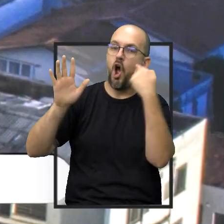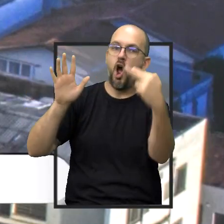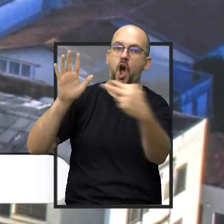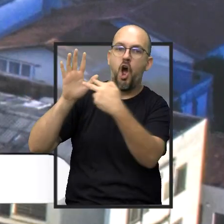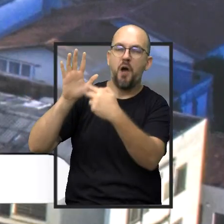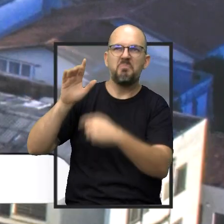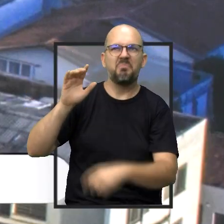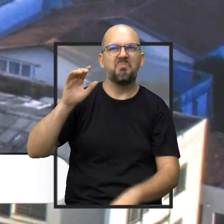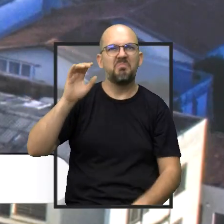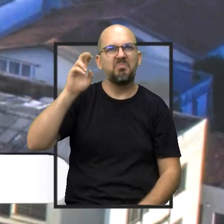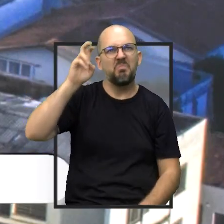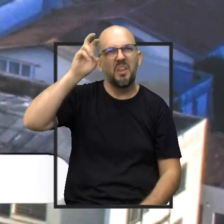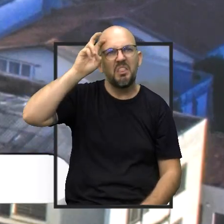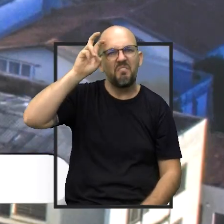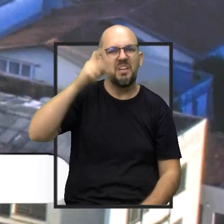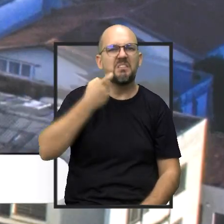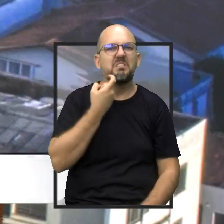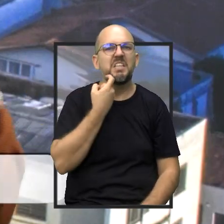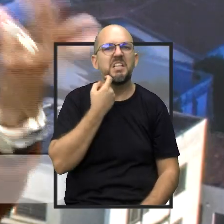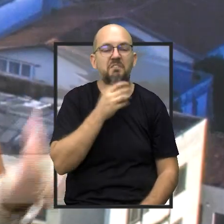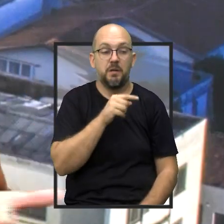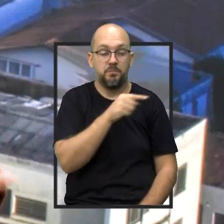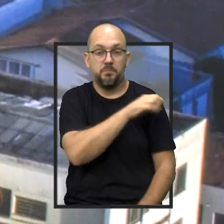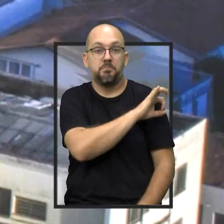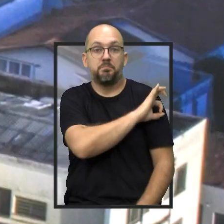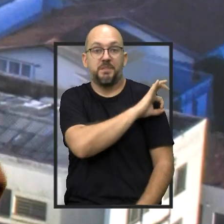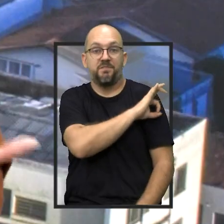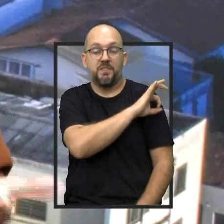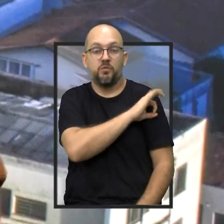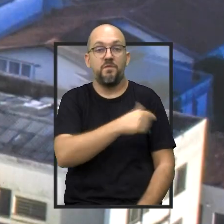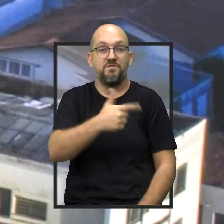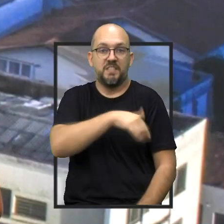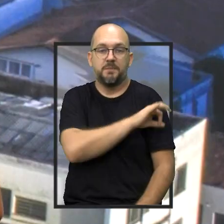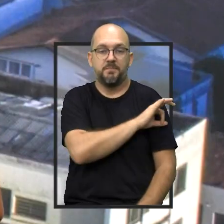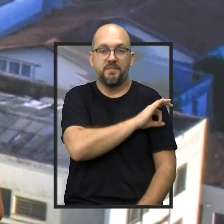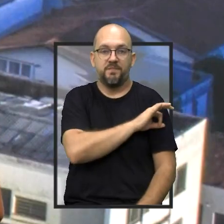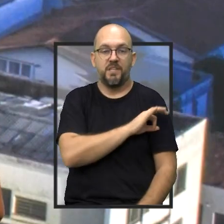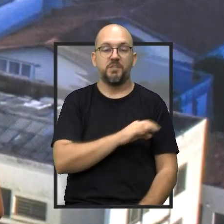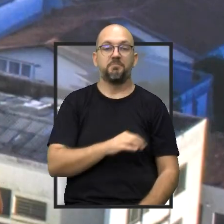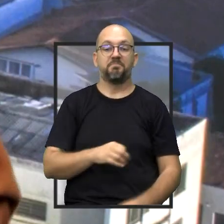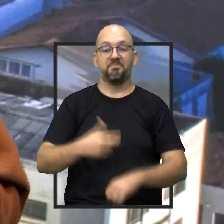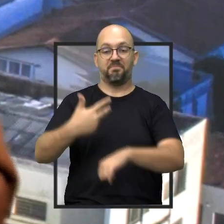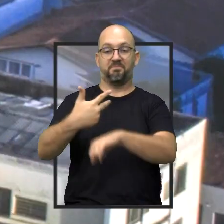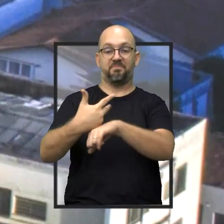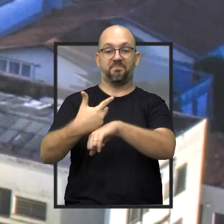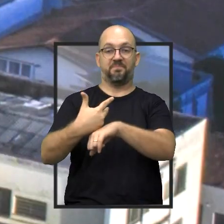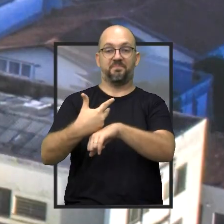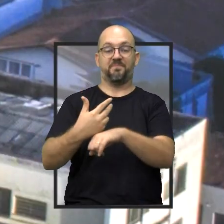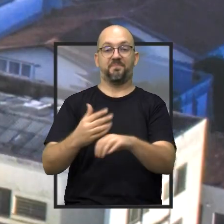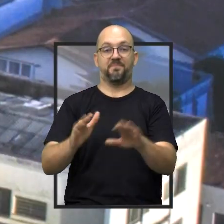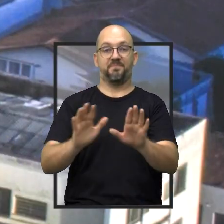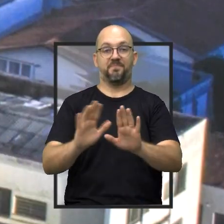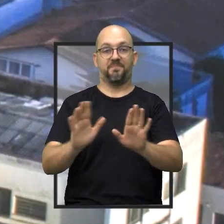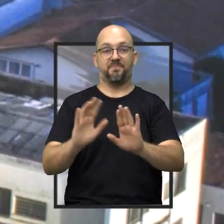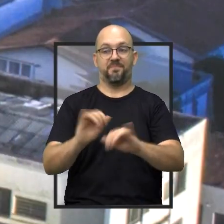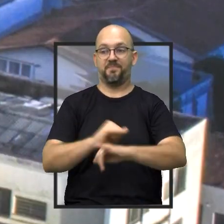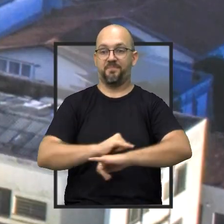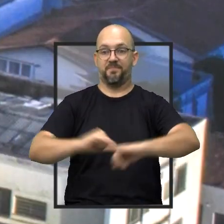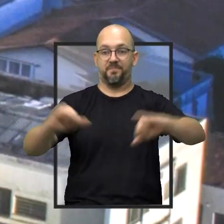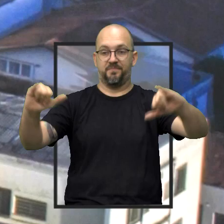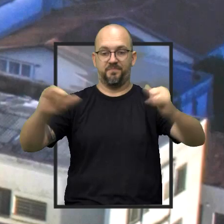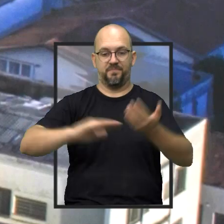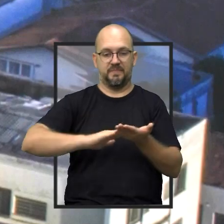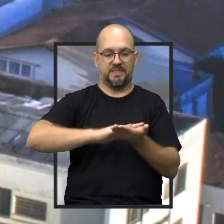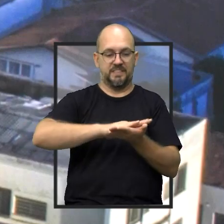na quinta ou na sexta, o executivo, o prefeito e a vice-prefeita gravam um vídeo falando sobre o programa